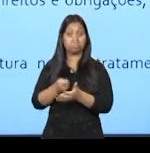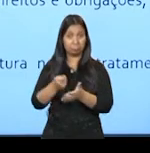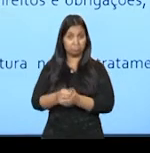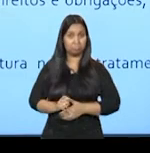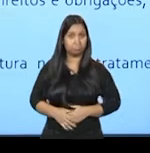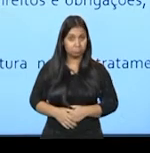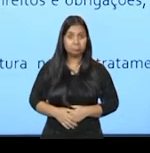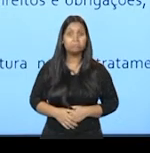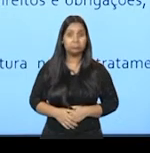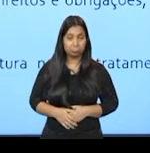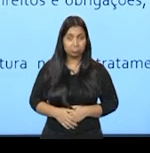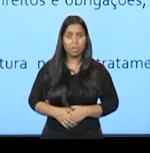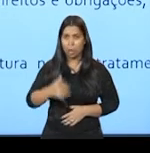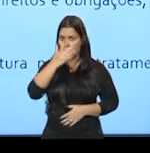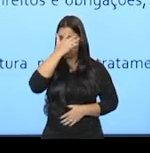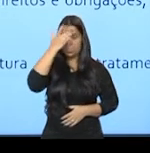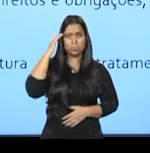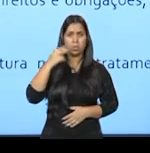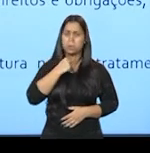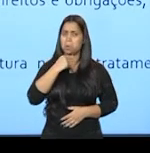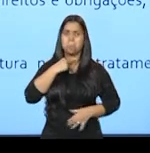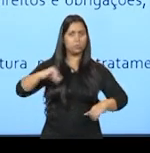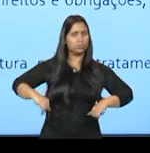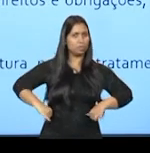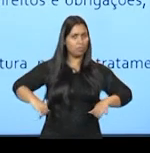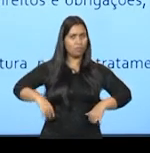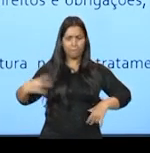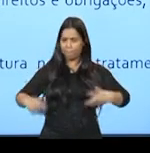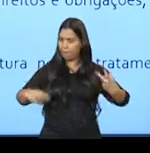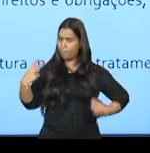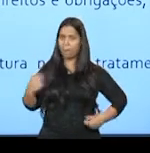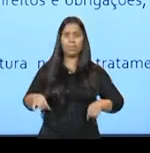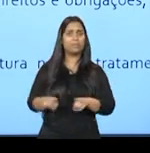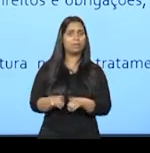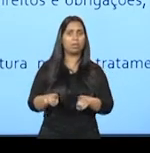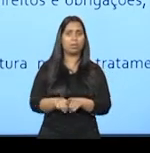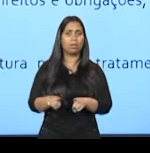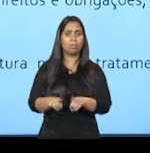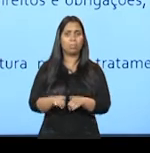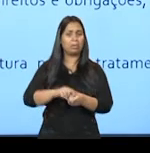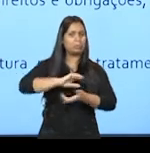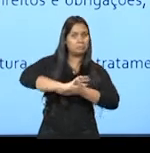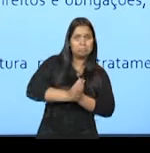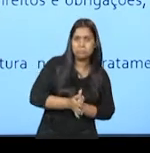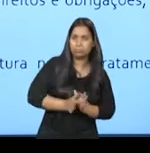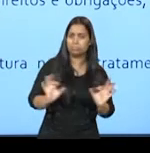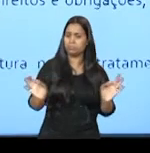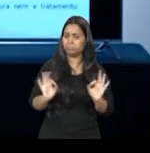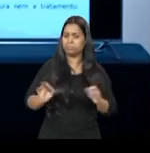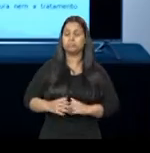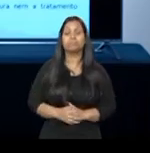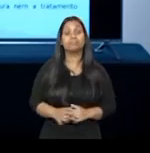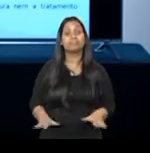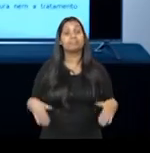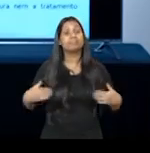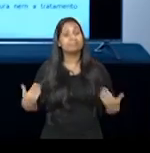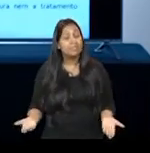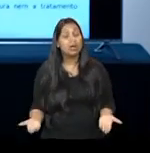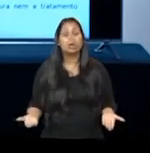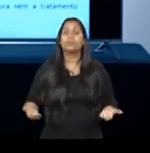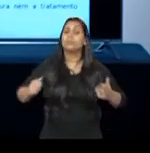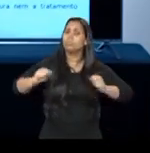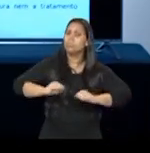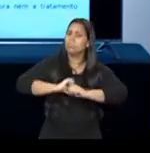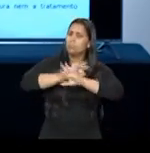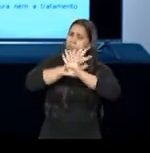obrigações. Ninguém será submetido à tortura, nem a tratamento desumano ou degradante. Portanto, pessoal, está